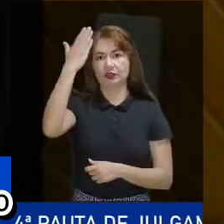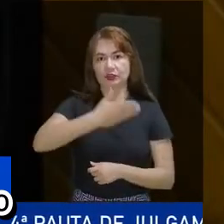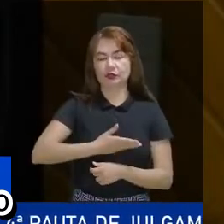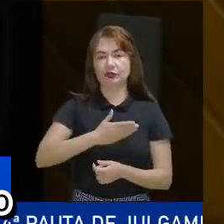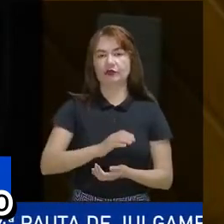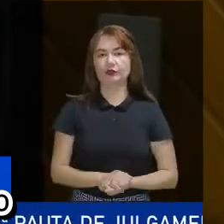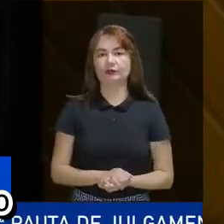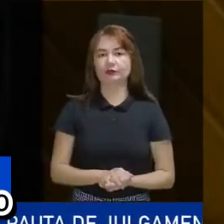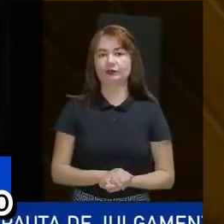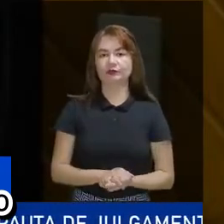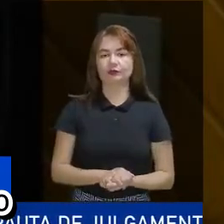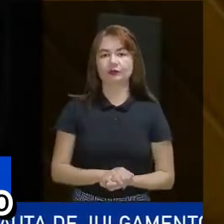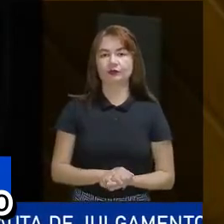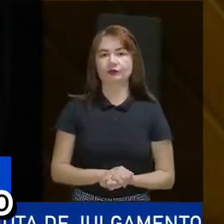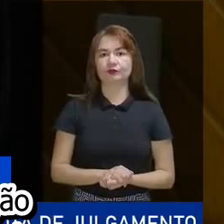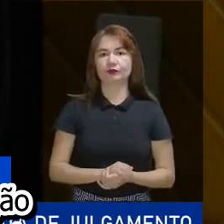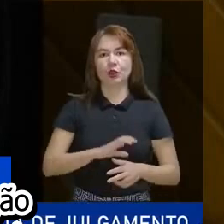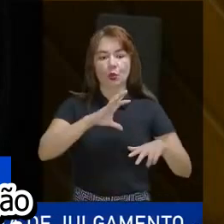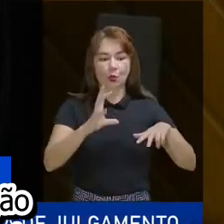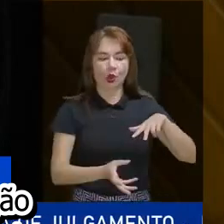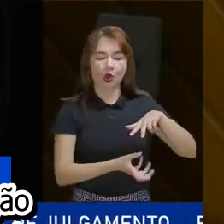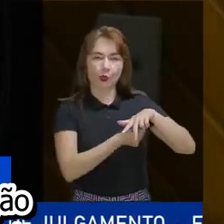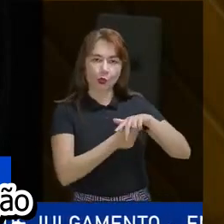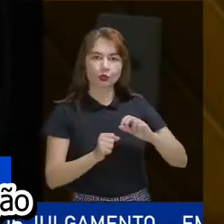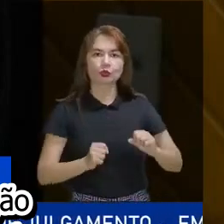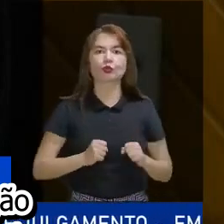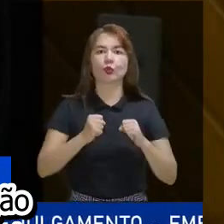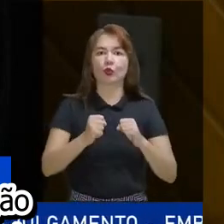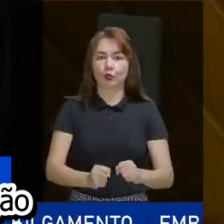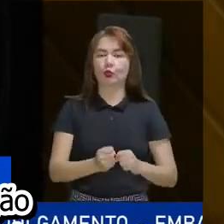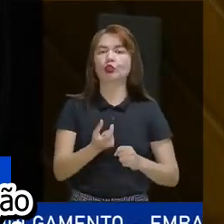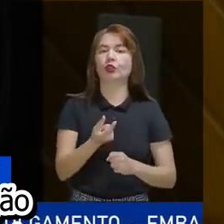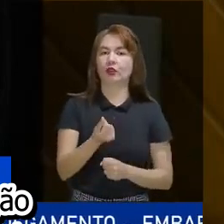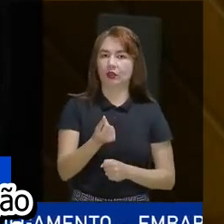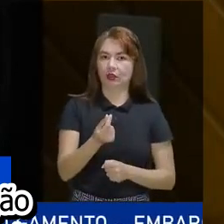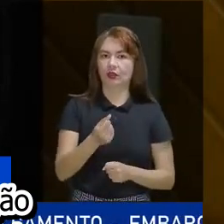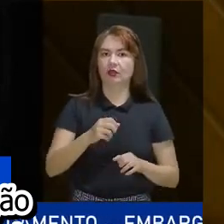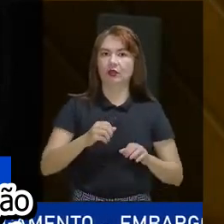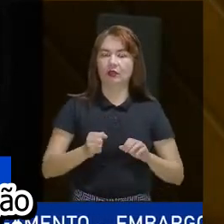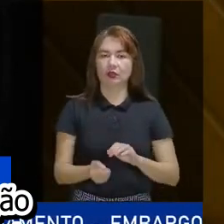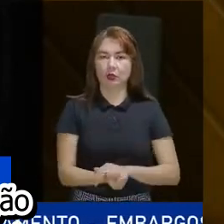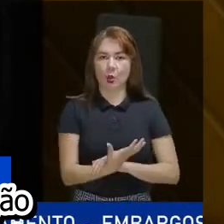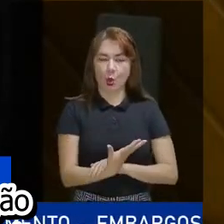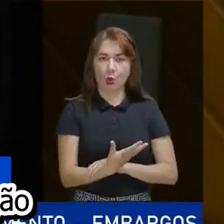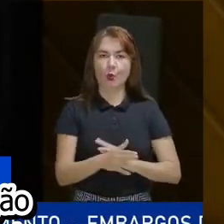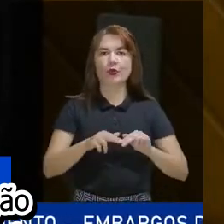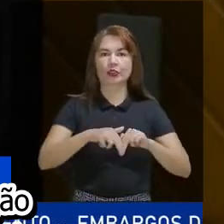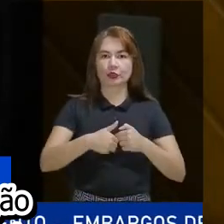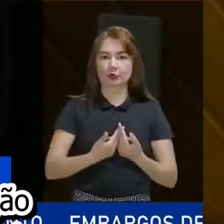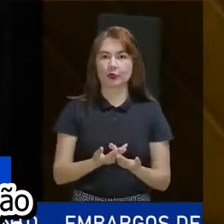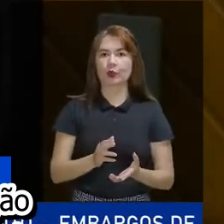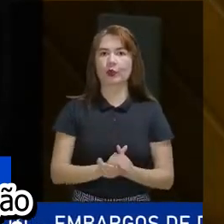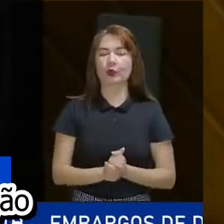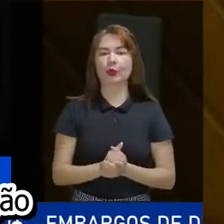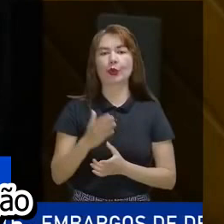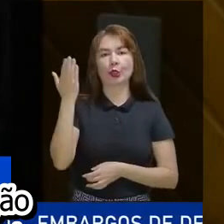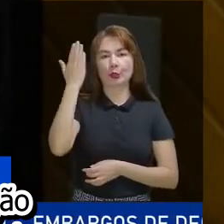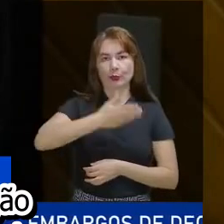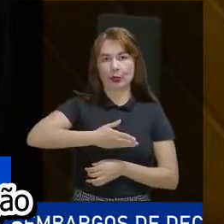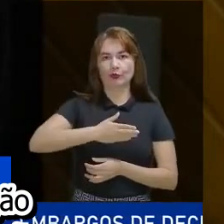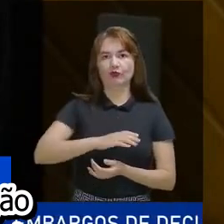comprovação da prática do abuso do poder econômico, corrupção ou fraude por meio de conjunto